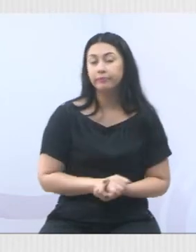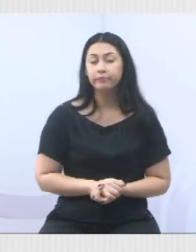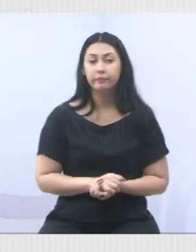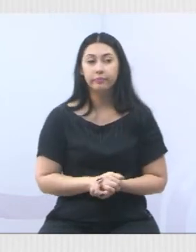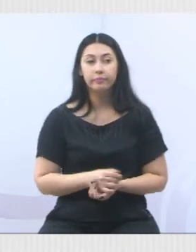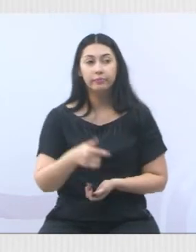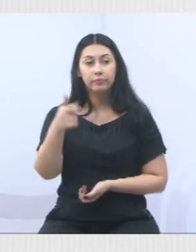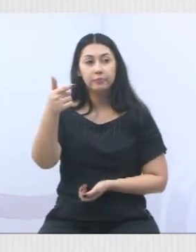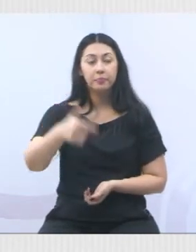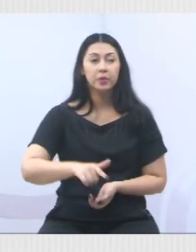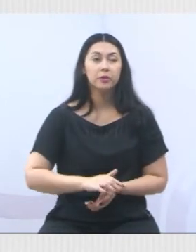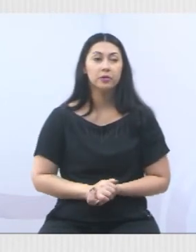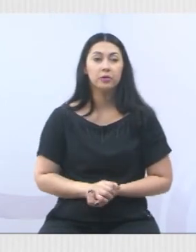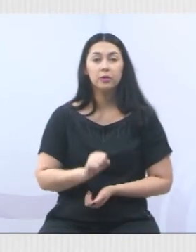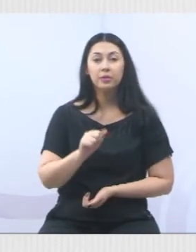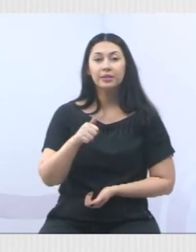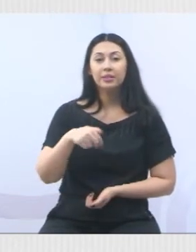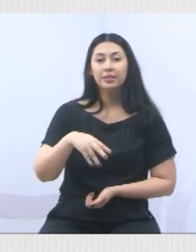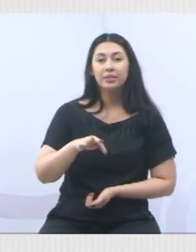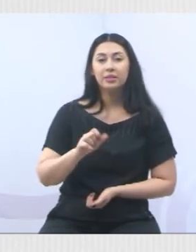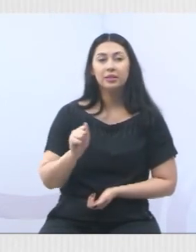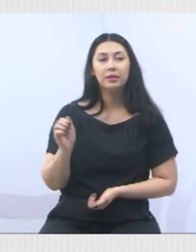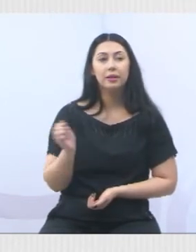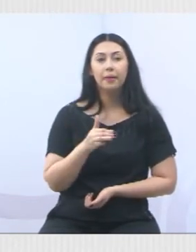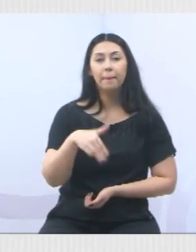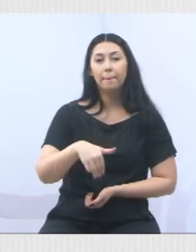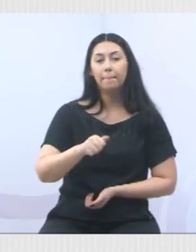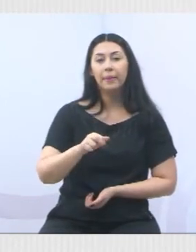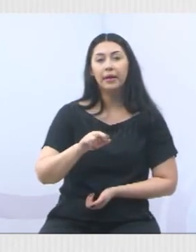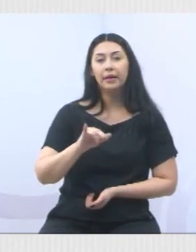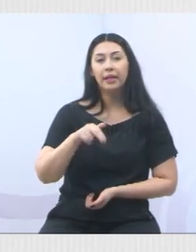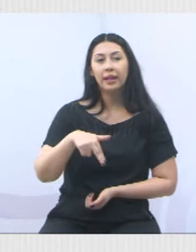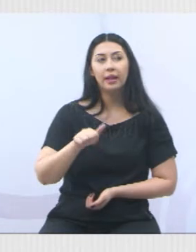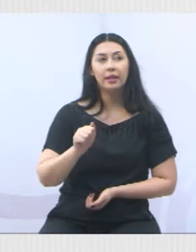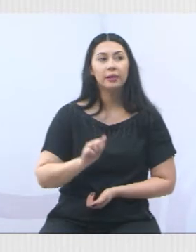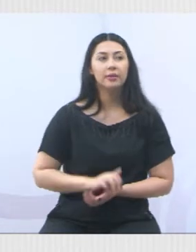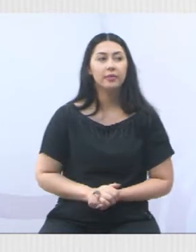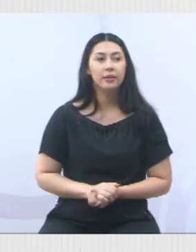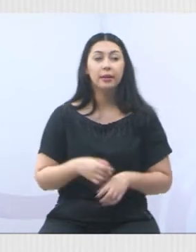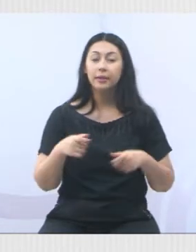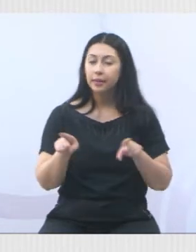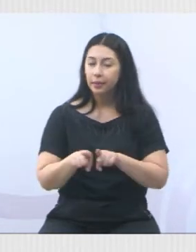Próximo. Jardim Santa Maria, outra capina na